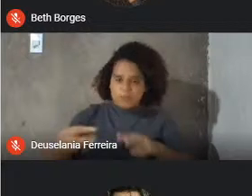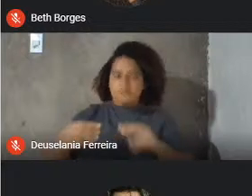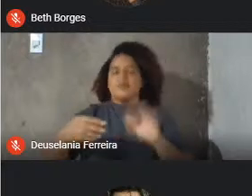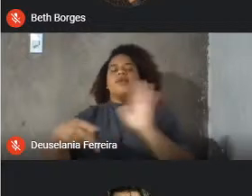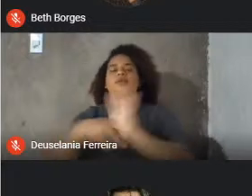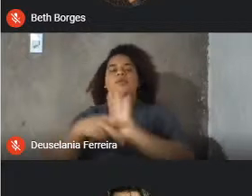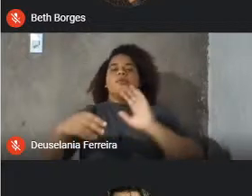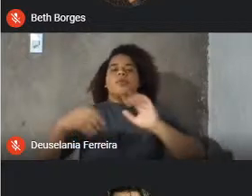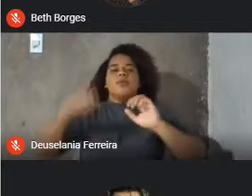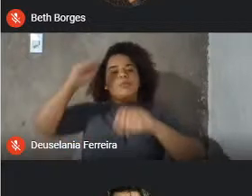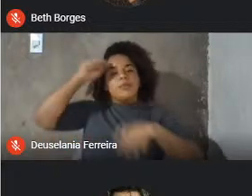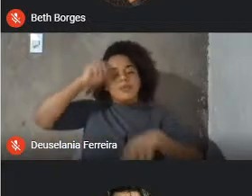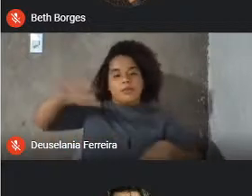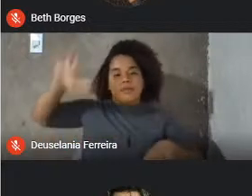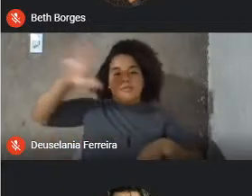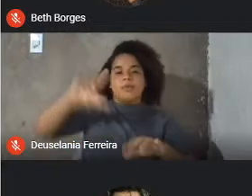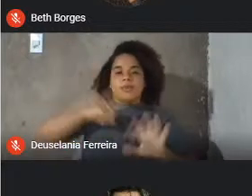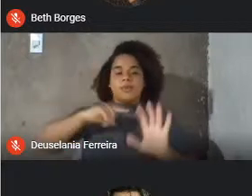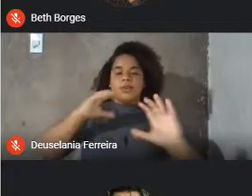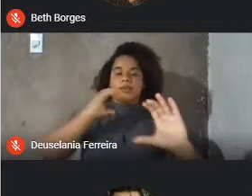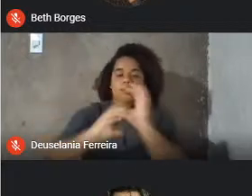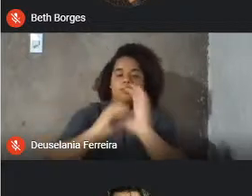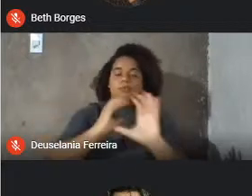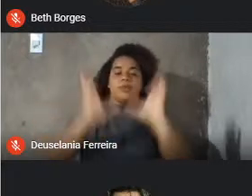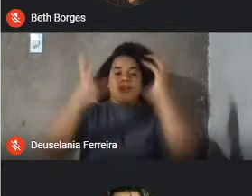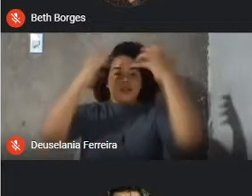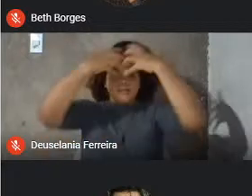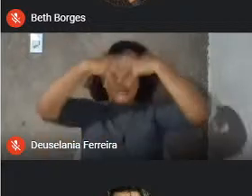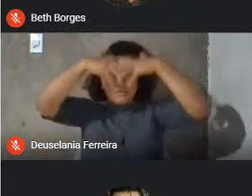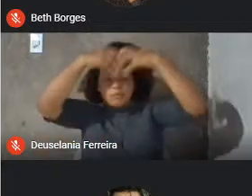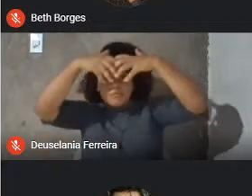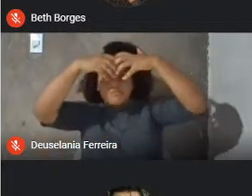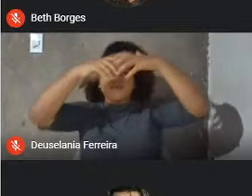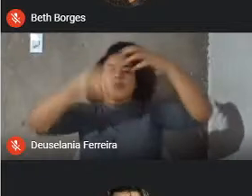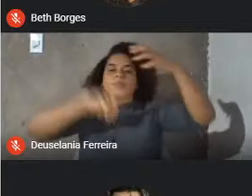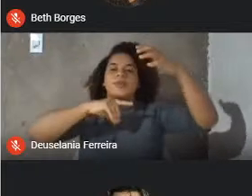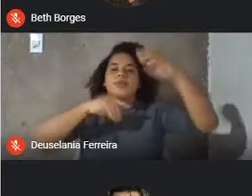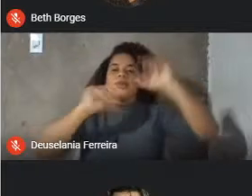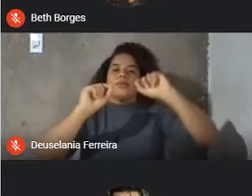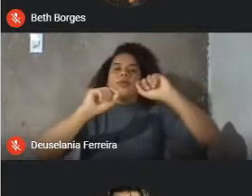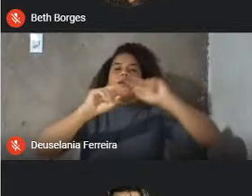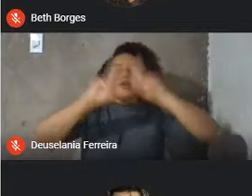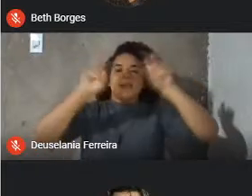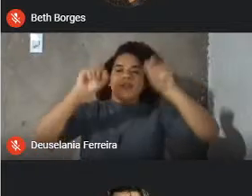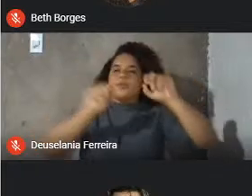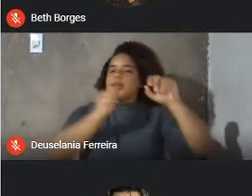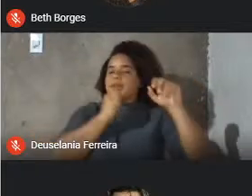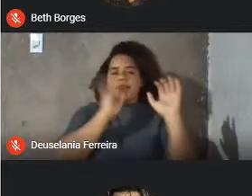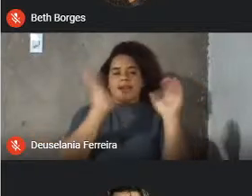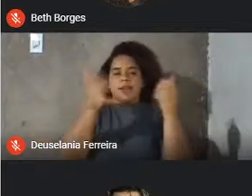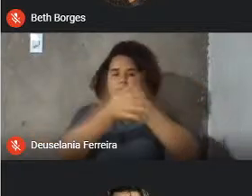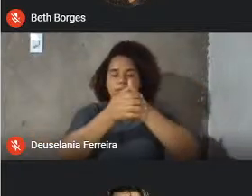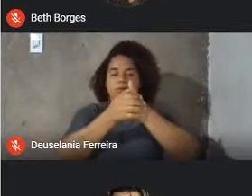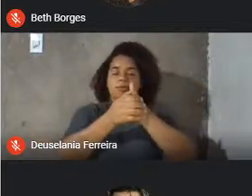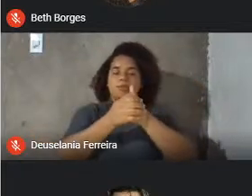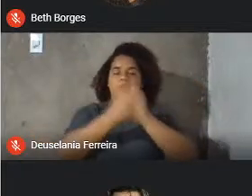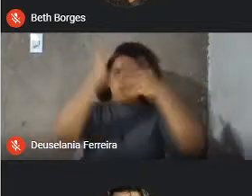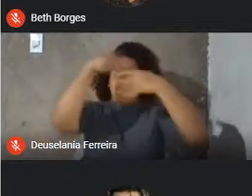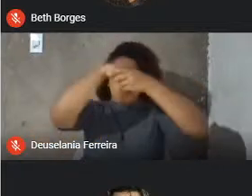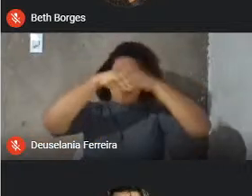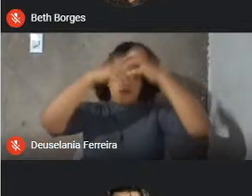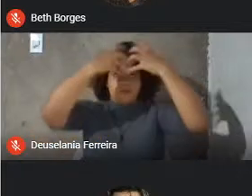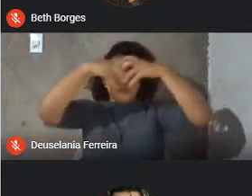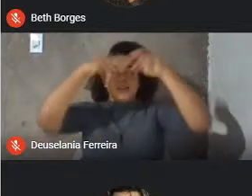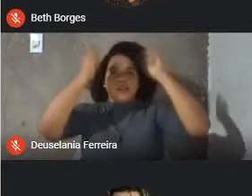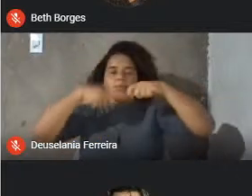os cérebros, trazendo o conteúdo que está inacessível para a consciência, tornando assim acessível, tá?